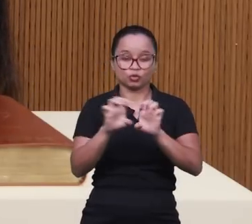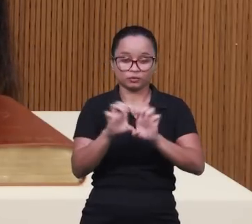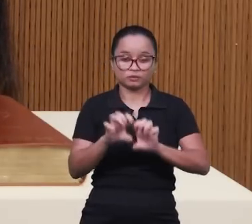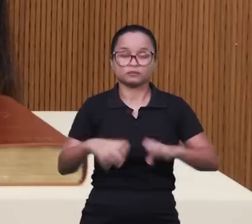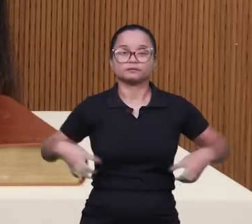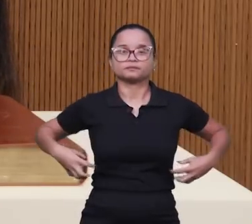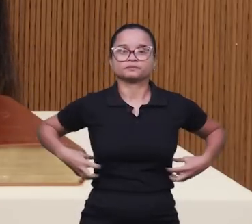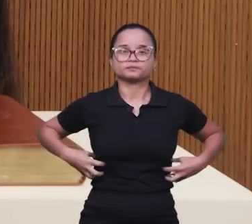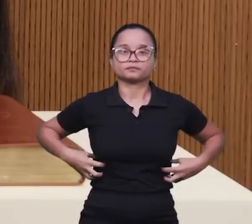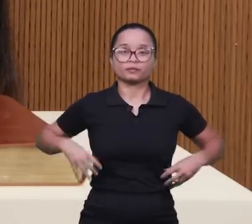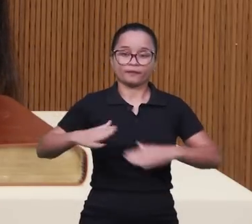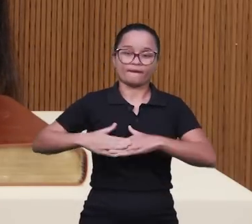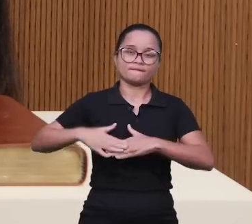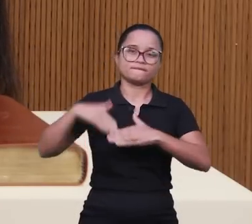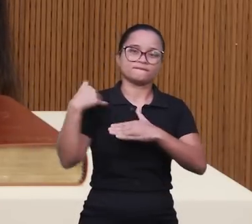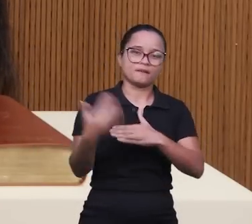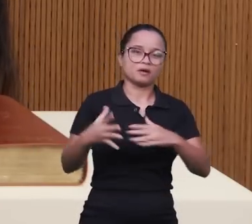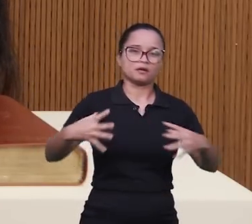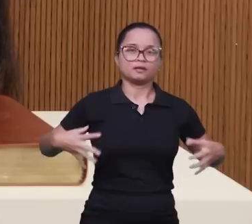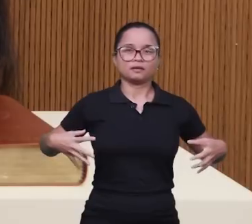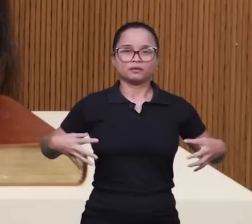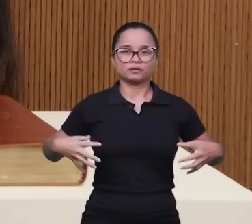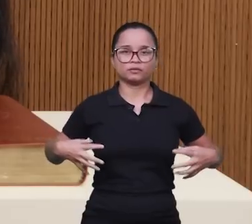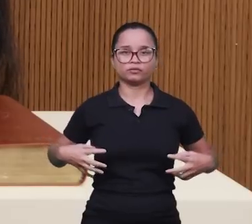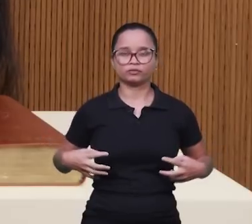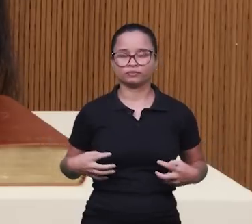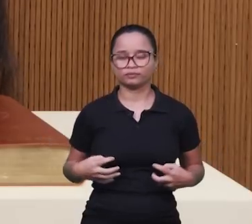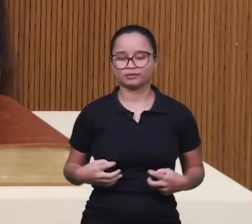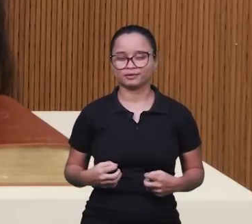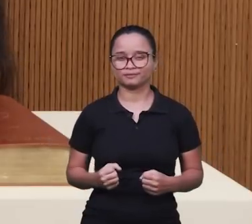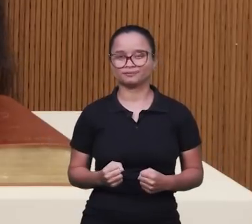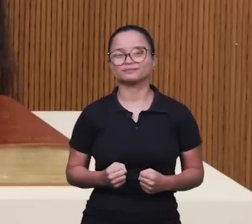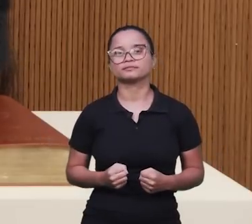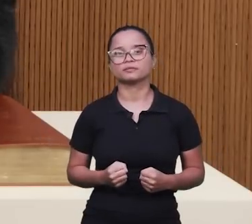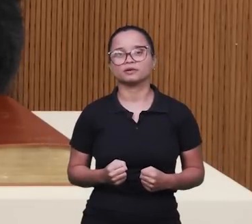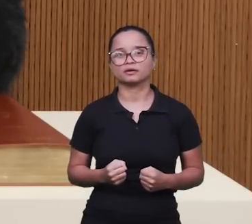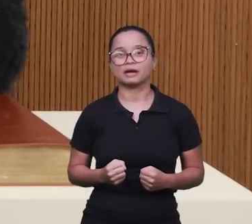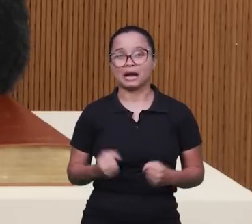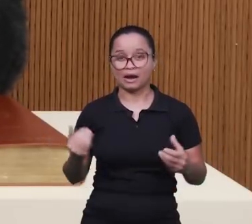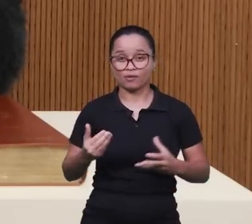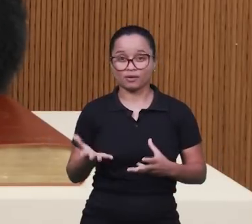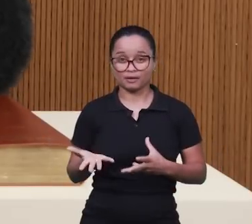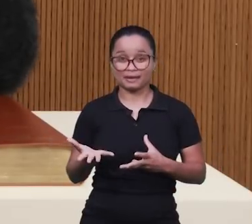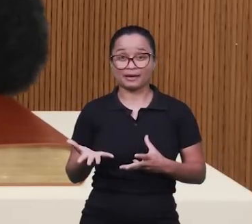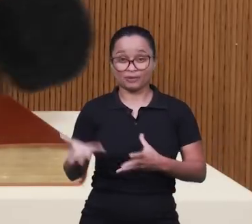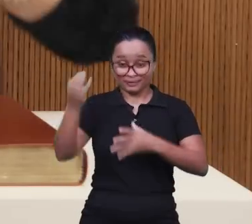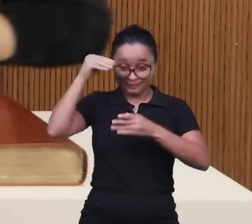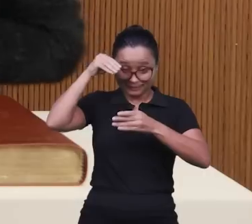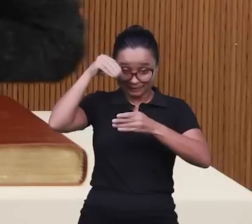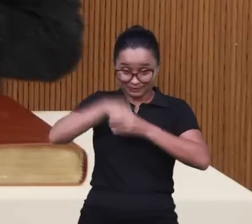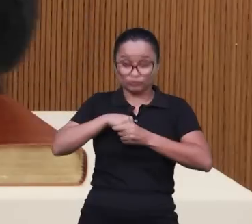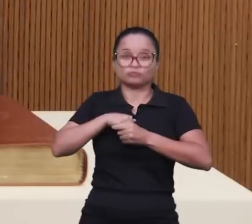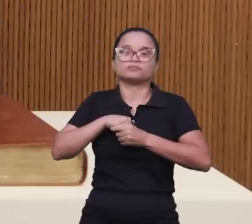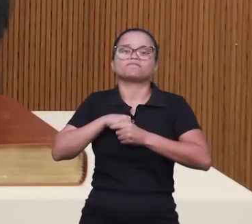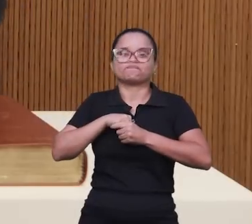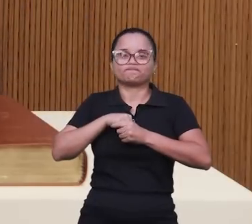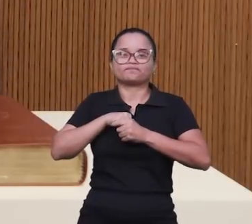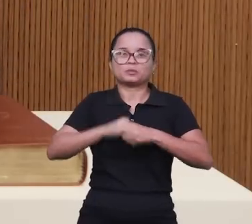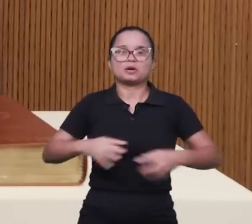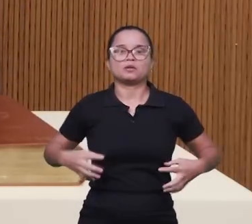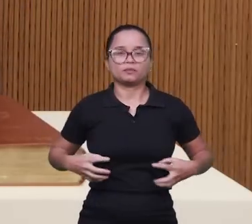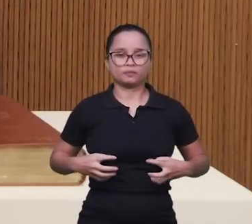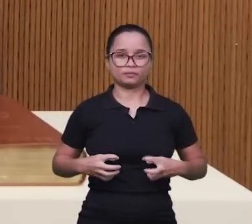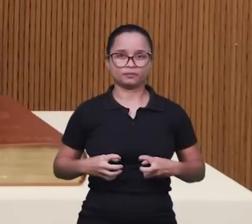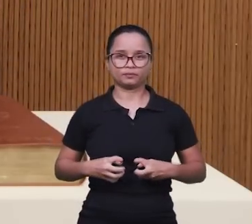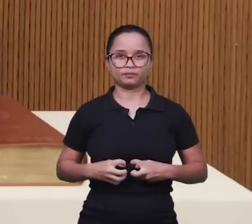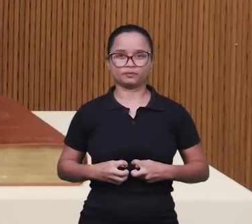intercostal externa relaxa e quem entra em cena é a musculatura intercostal interna. Ela